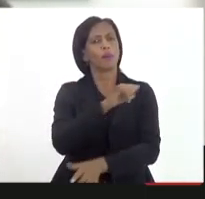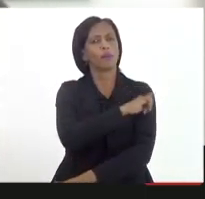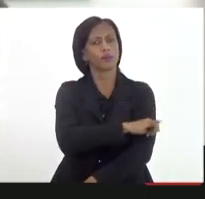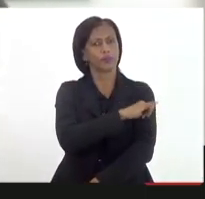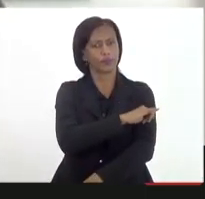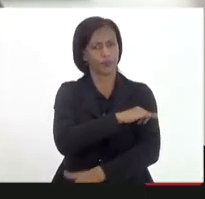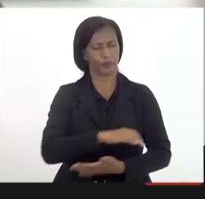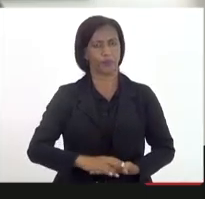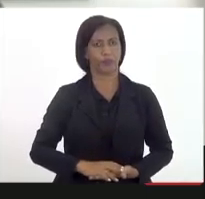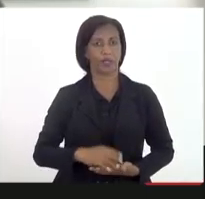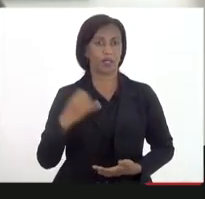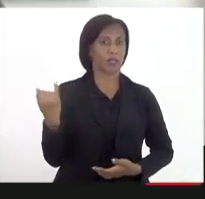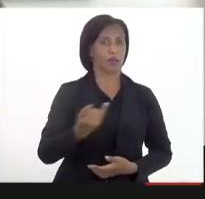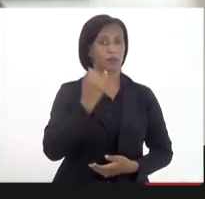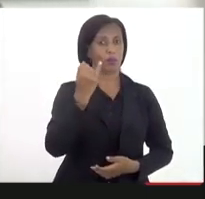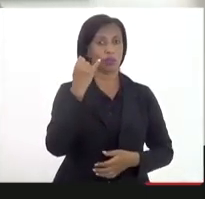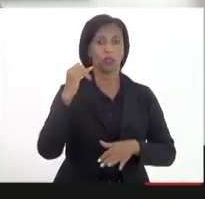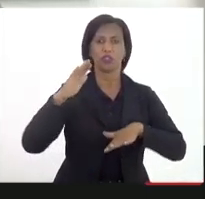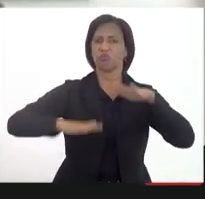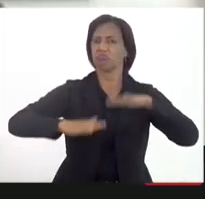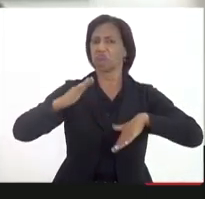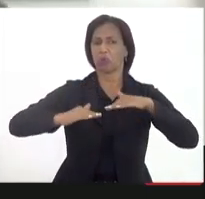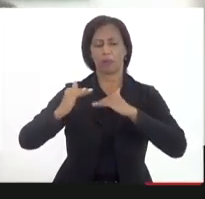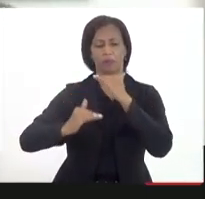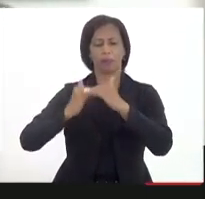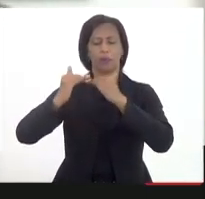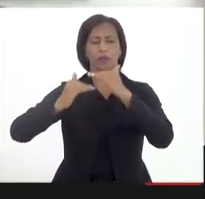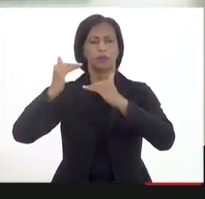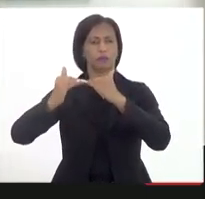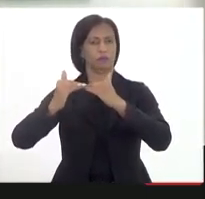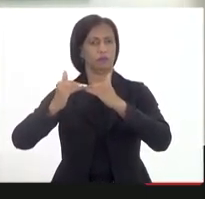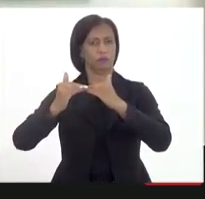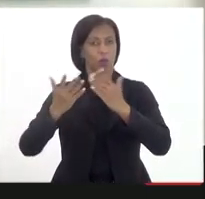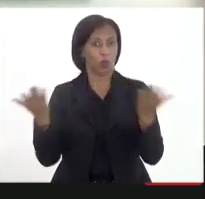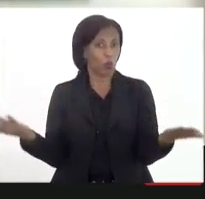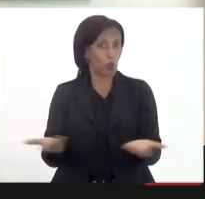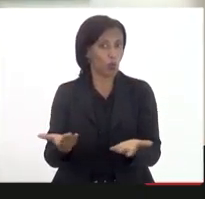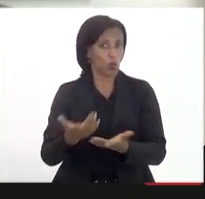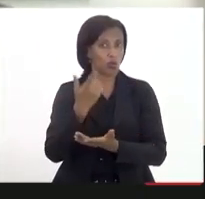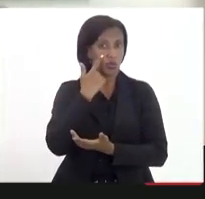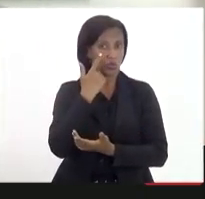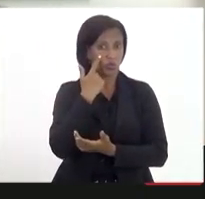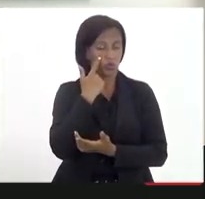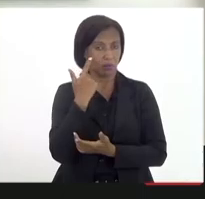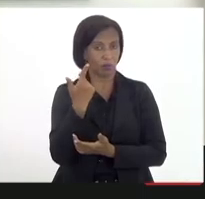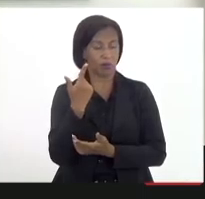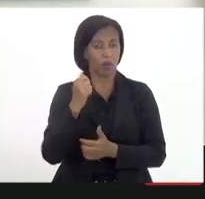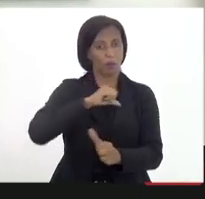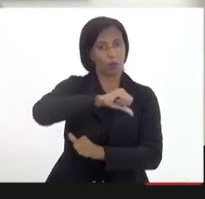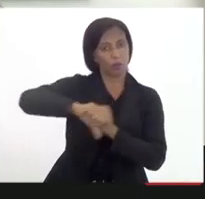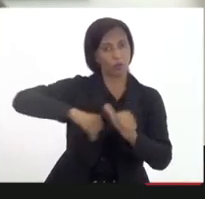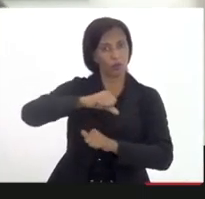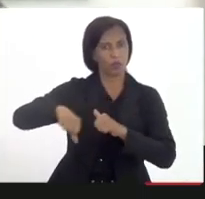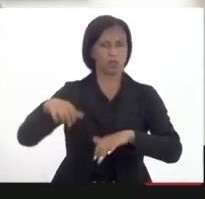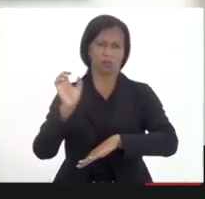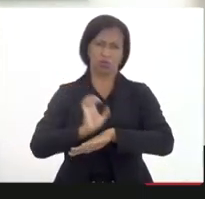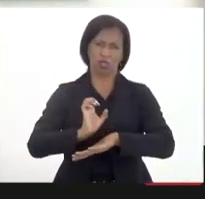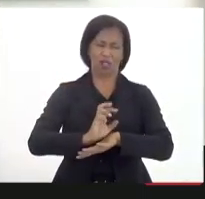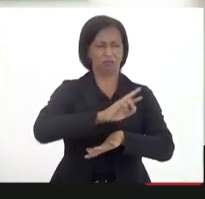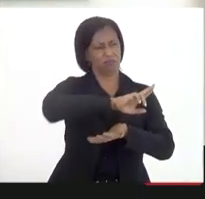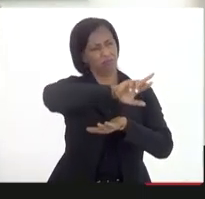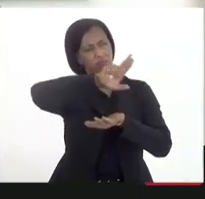é fundamental que em qualquer processo de desenvolvimento que a gente está vivendo agora um processo e verificação do nosso Estado em amplos